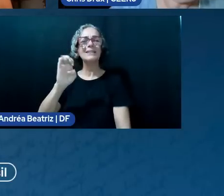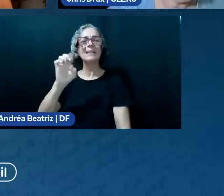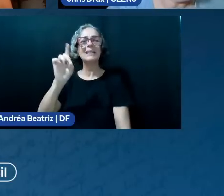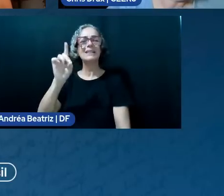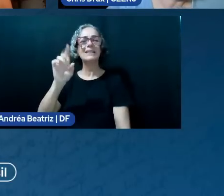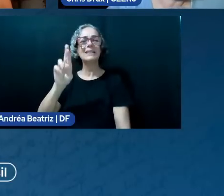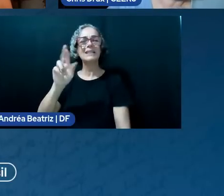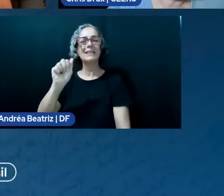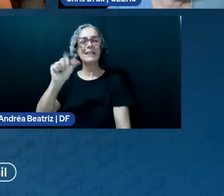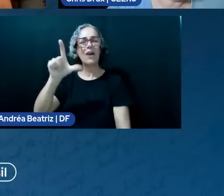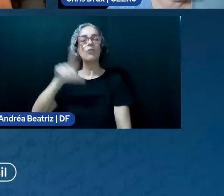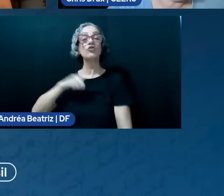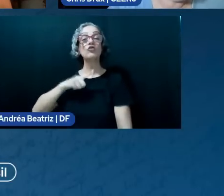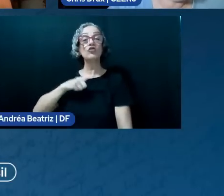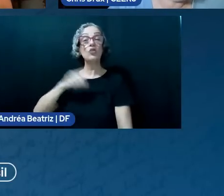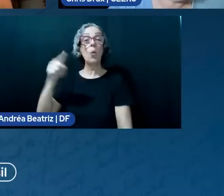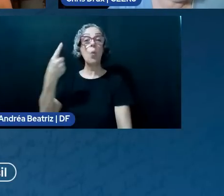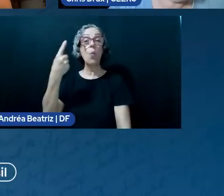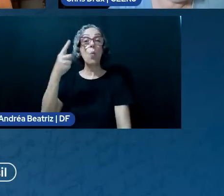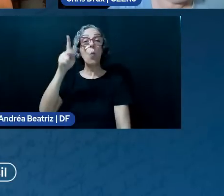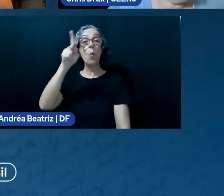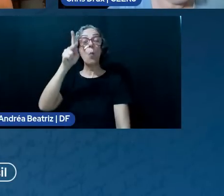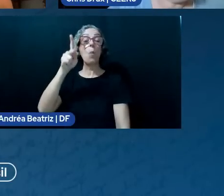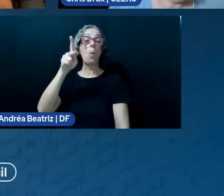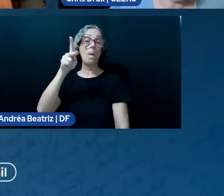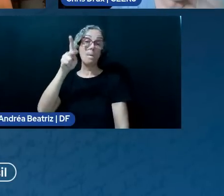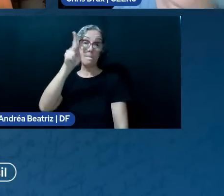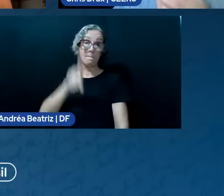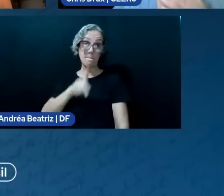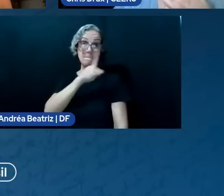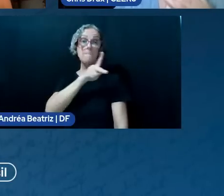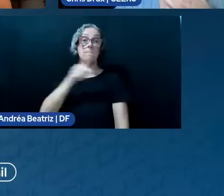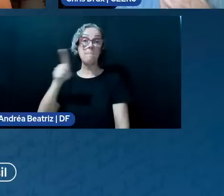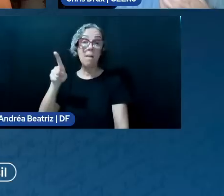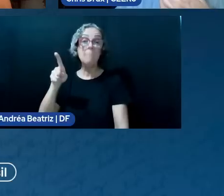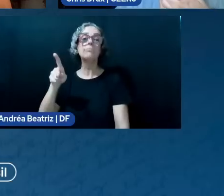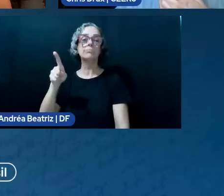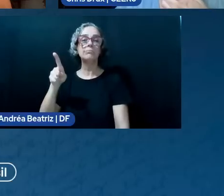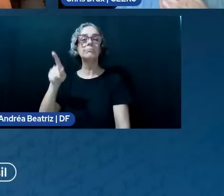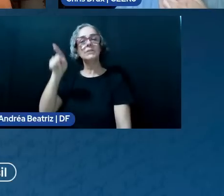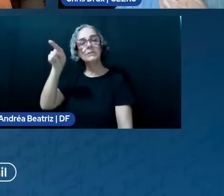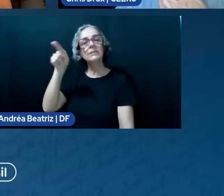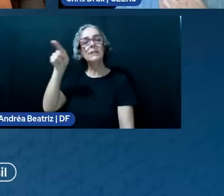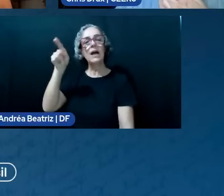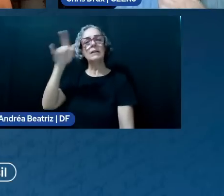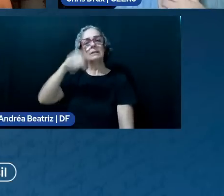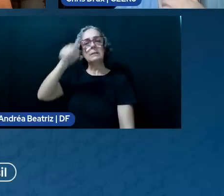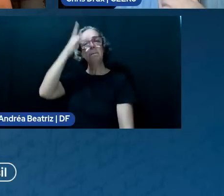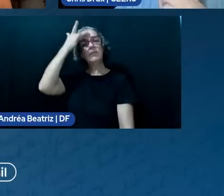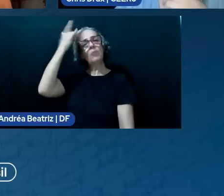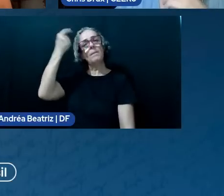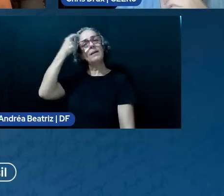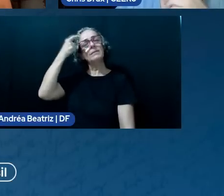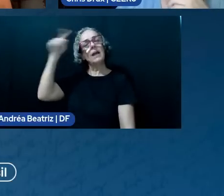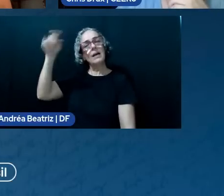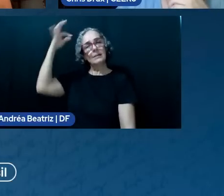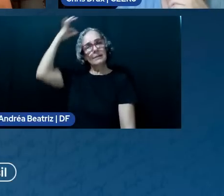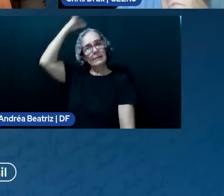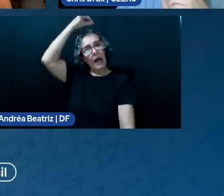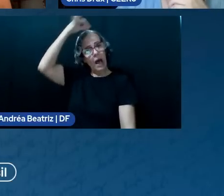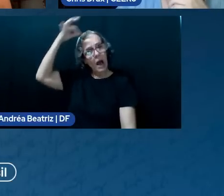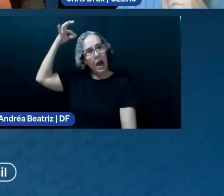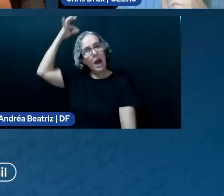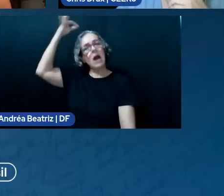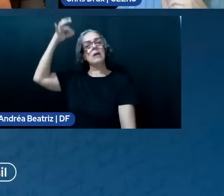né? O François Paris. E nessa catedral, as pessoas, quando chegavam próximo